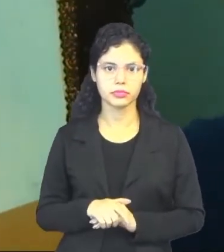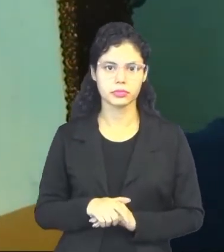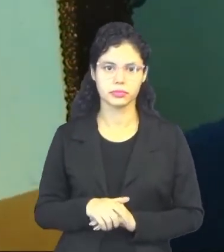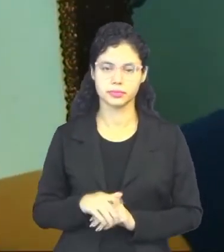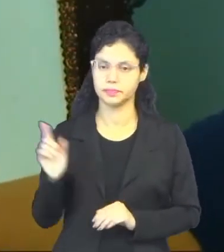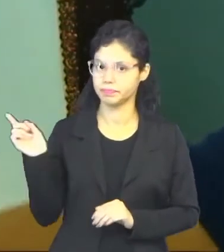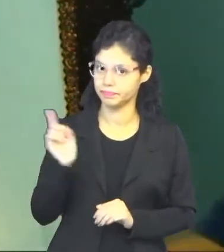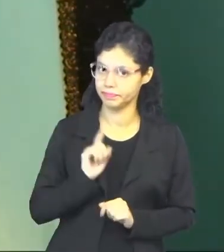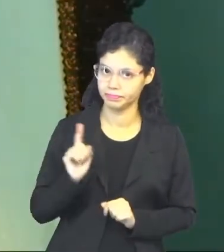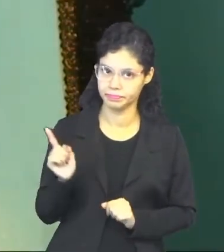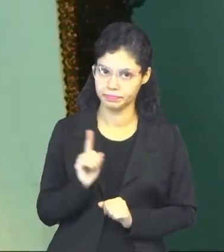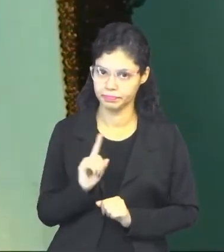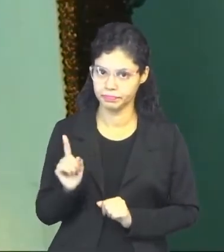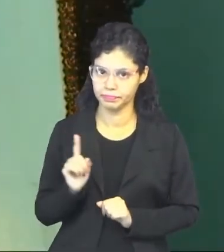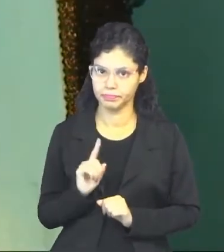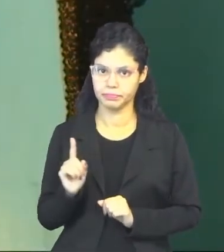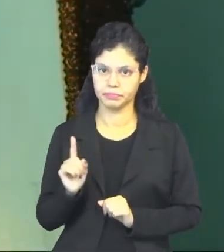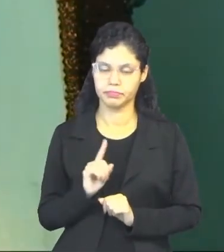Vamos lá?